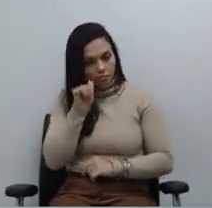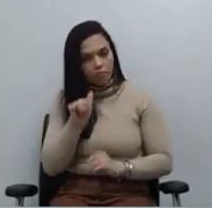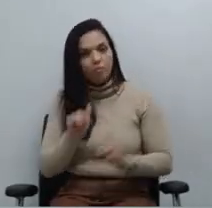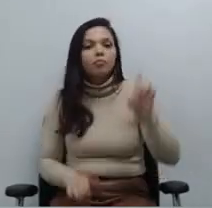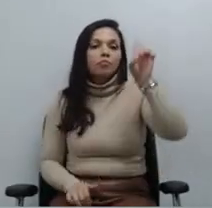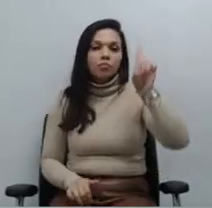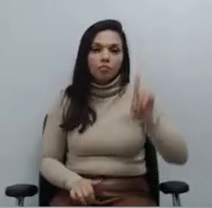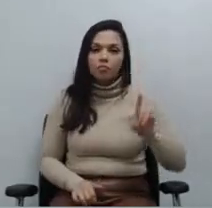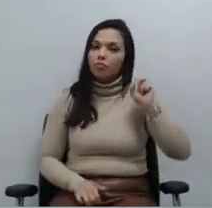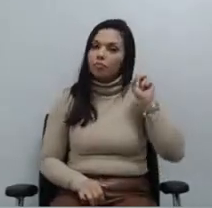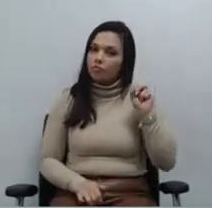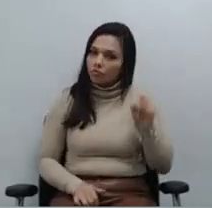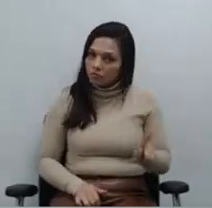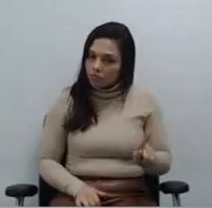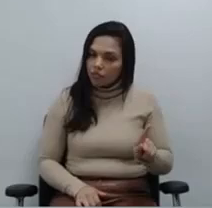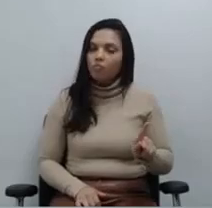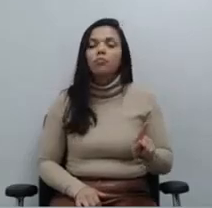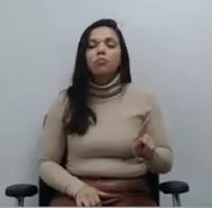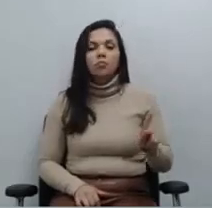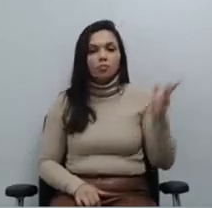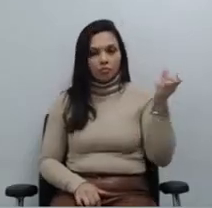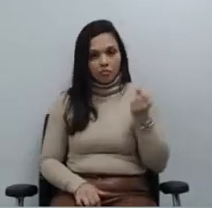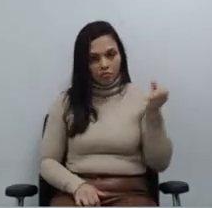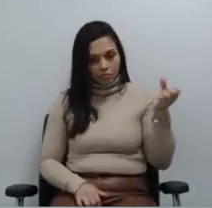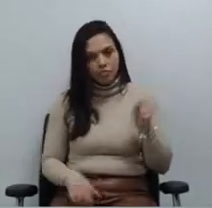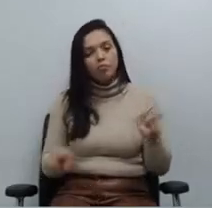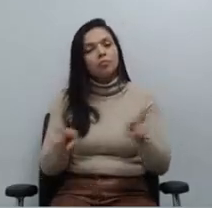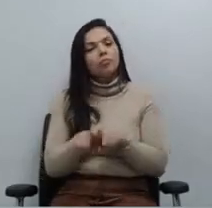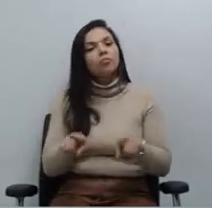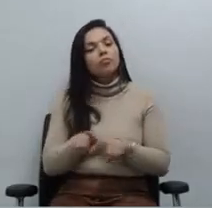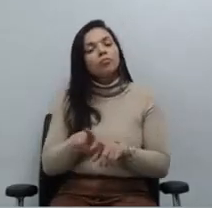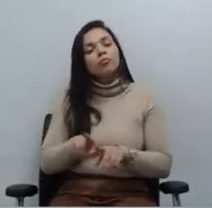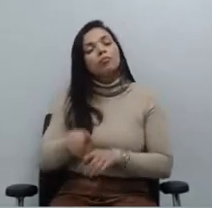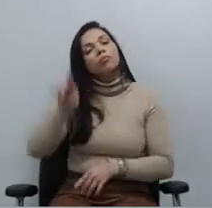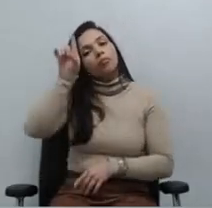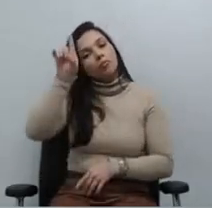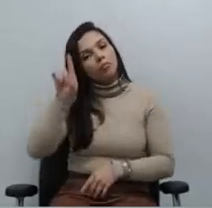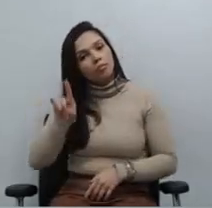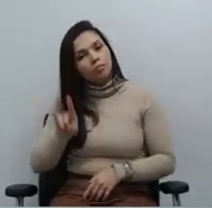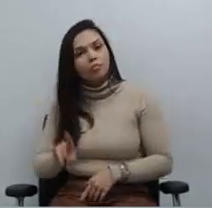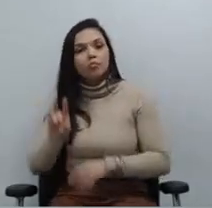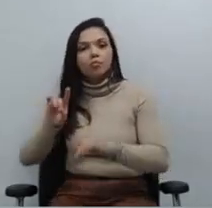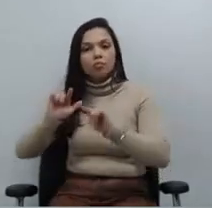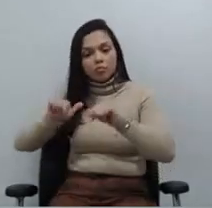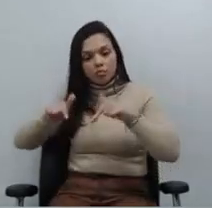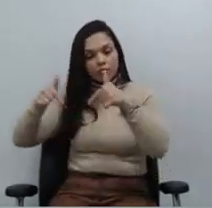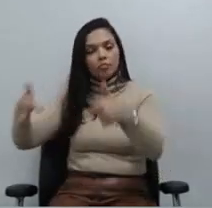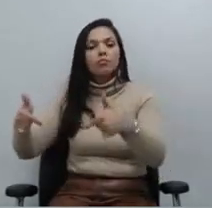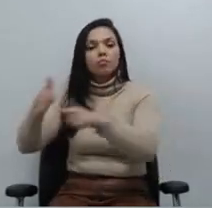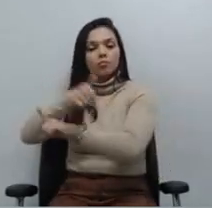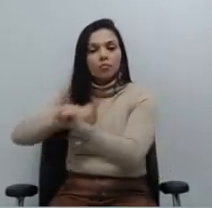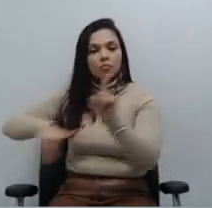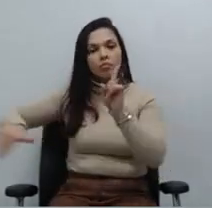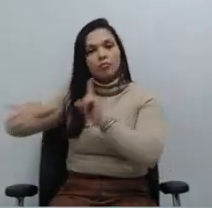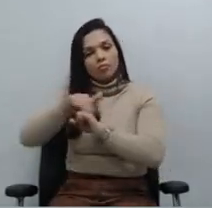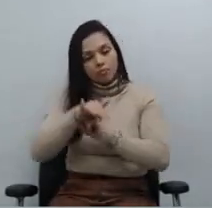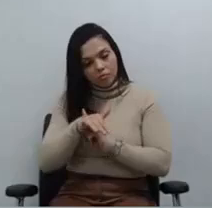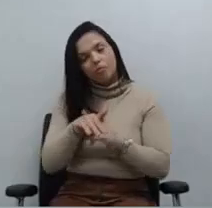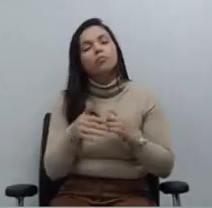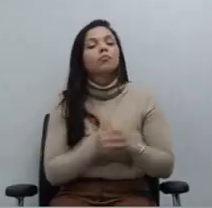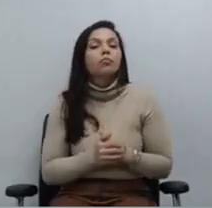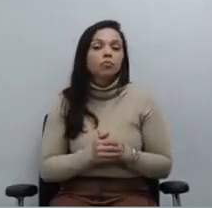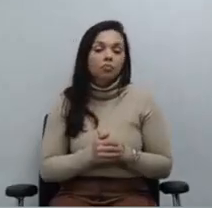aposentados e com a diretoria de articulação social, né, as diretoras das mulheres, Mariela Moni, Mariana Scheib, Maria Fernanda